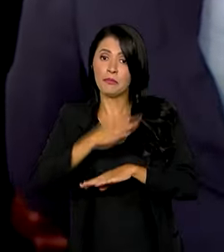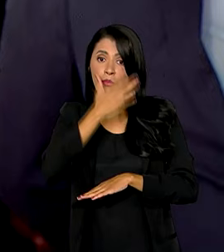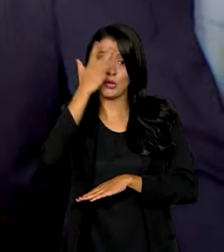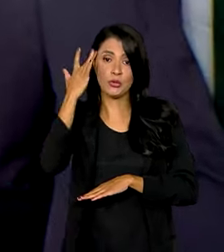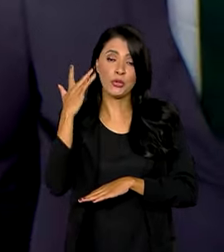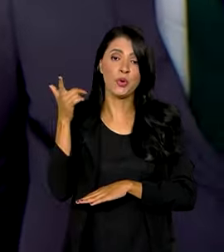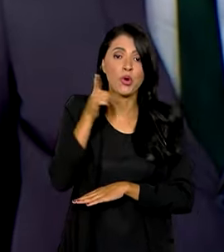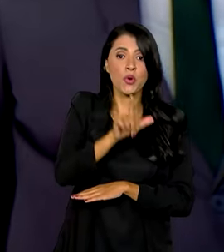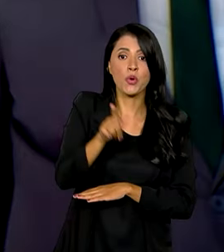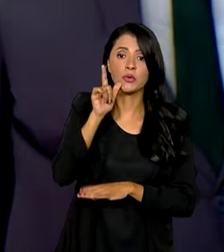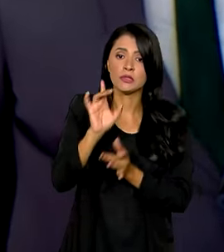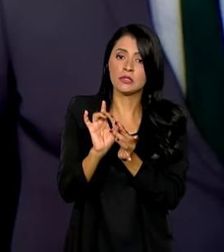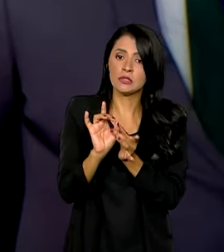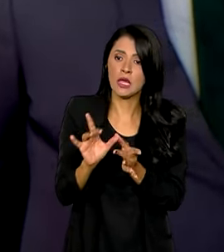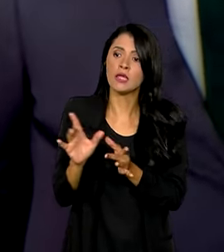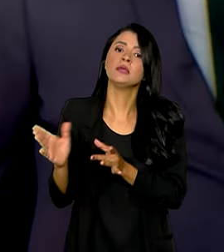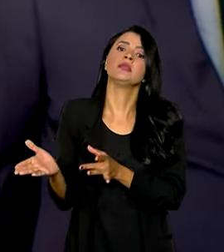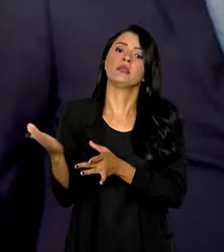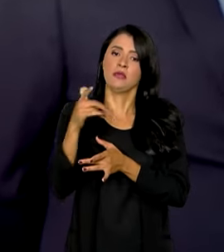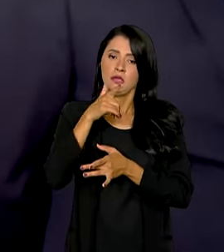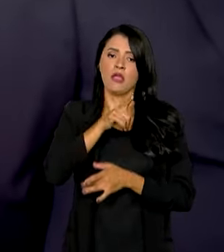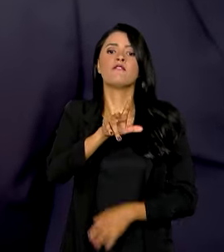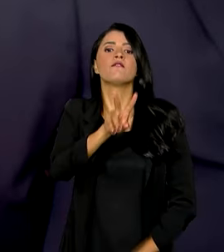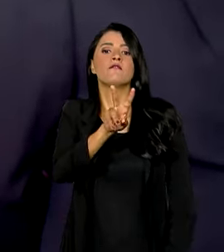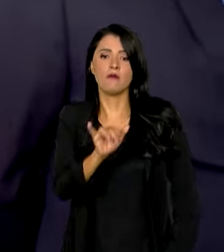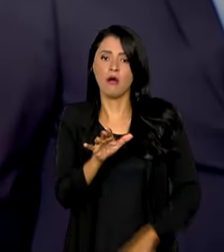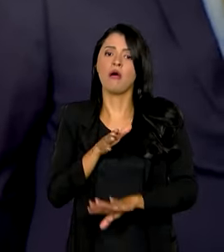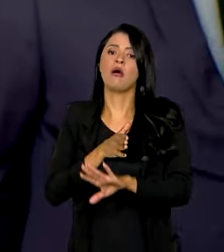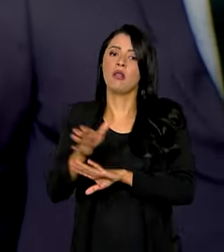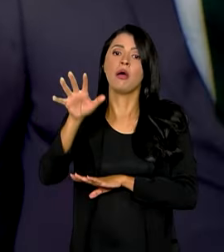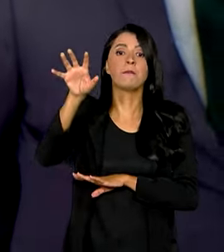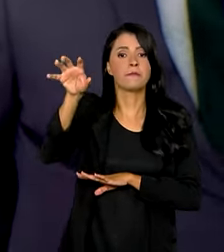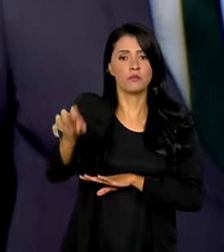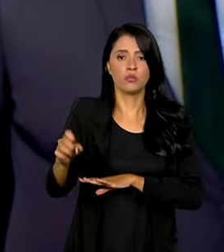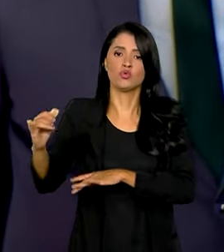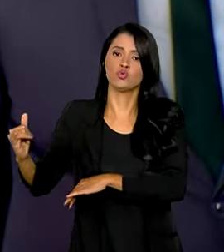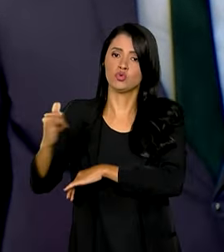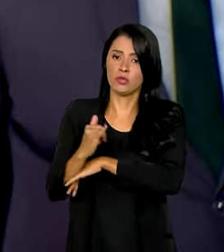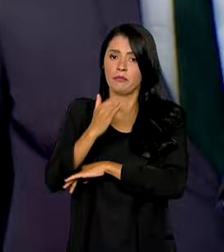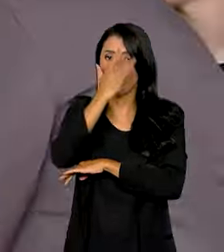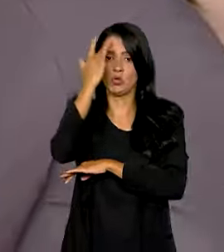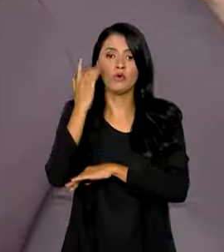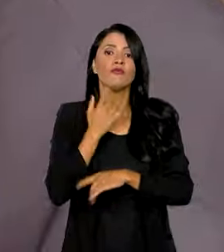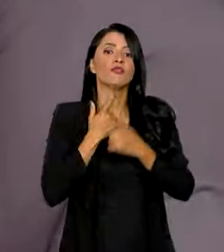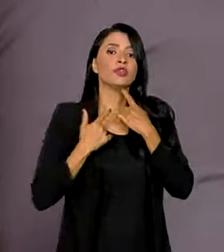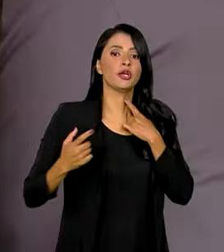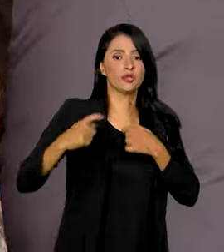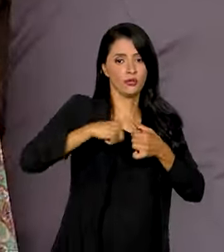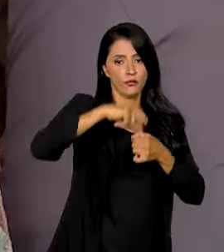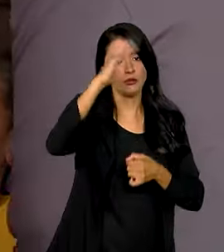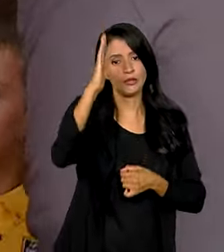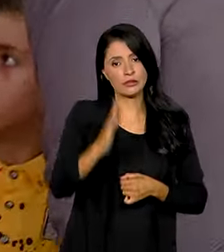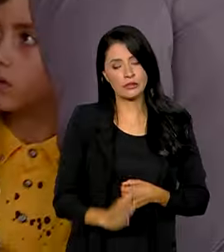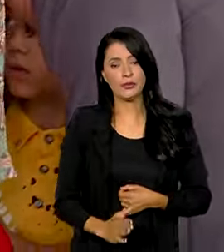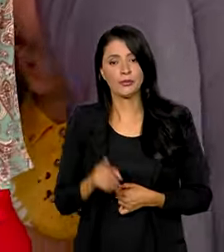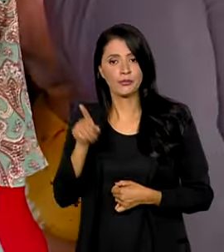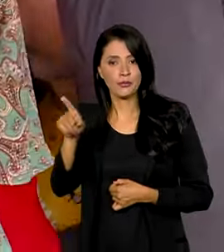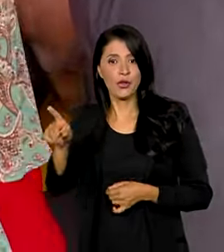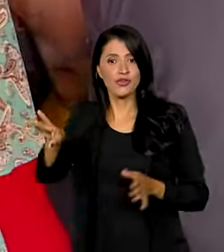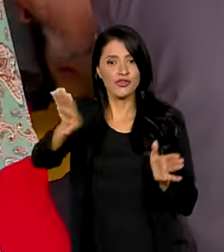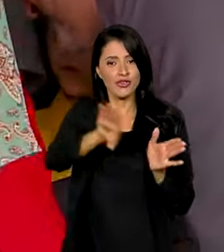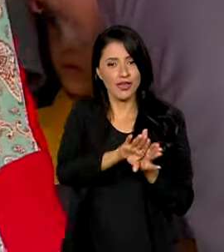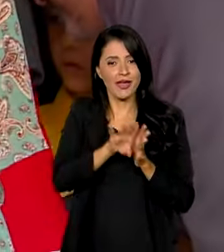gente consiga liberar, a gente vai buscar aqueles que querem vir para o Brasil. Com a chegada deles, o